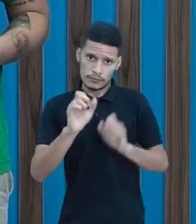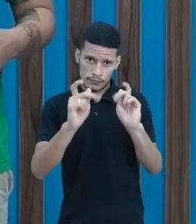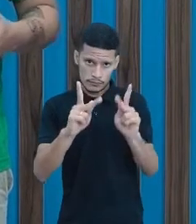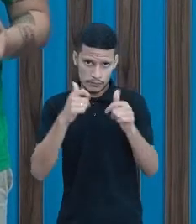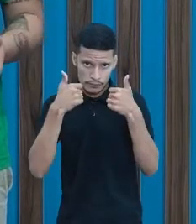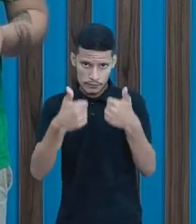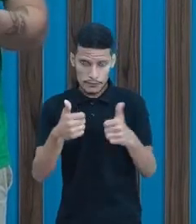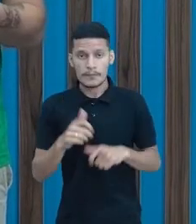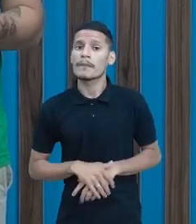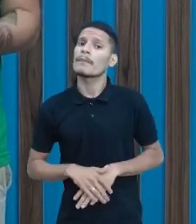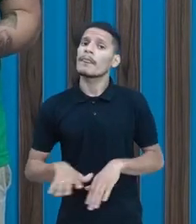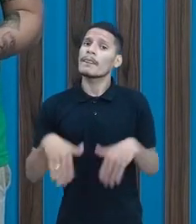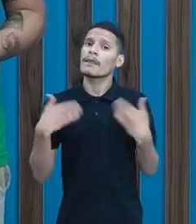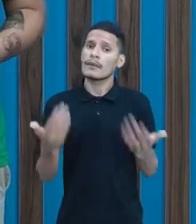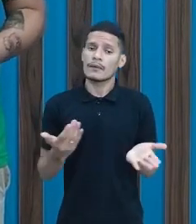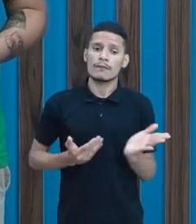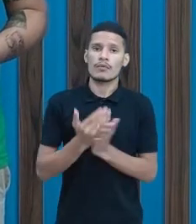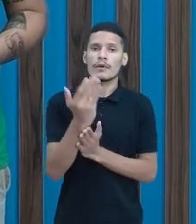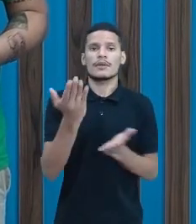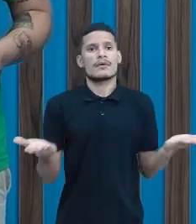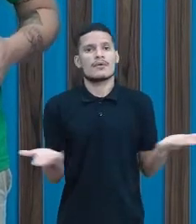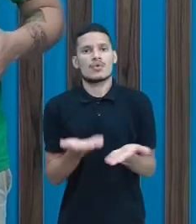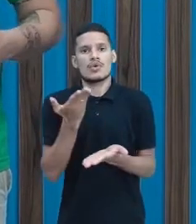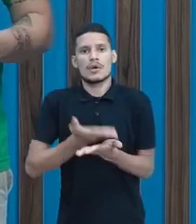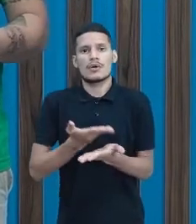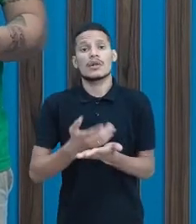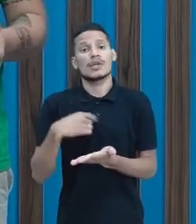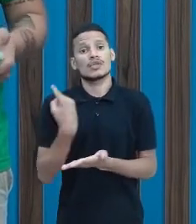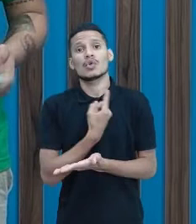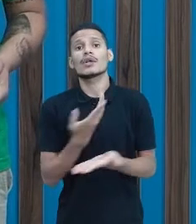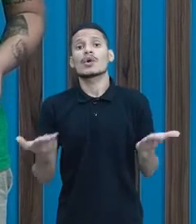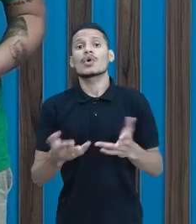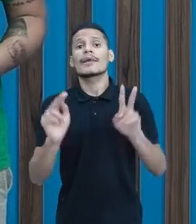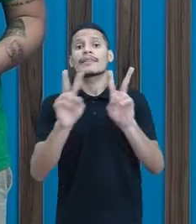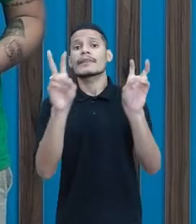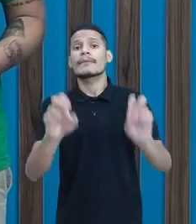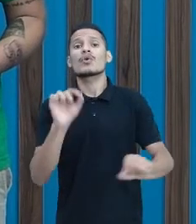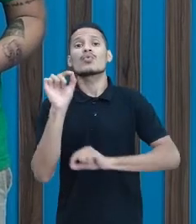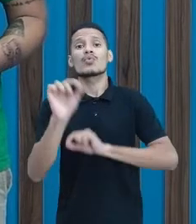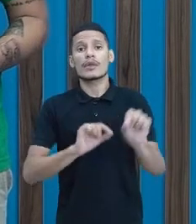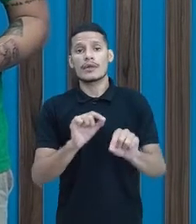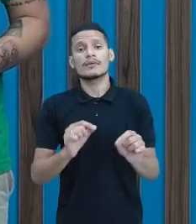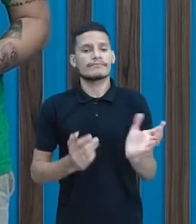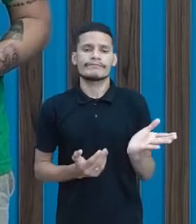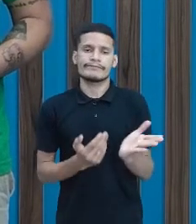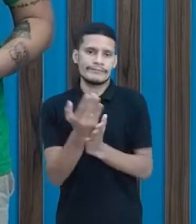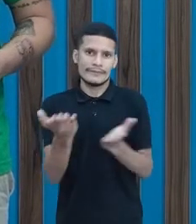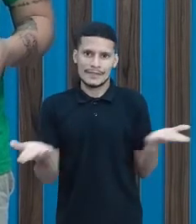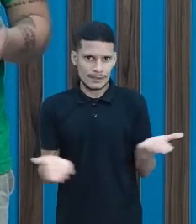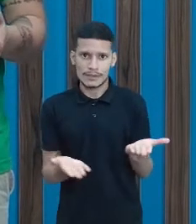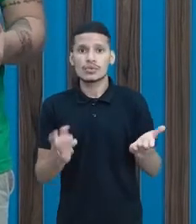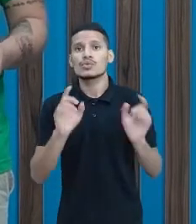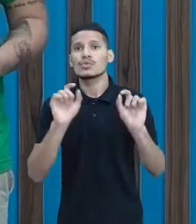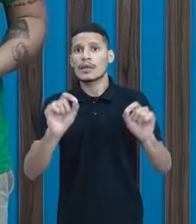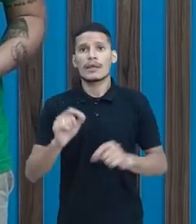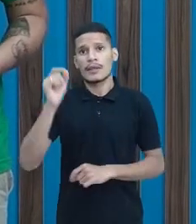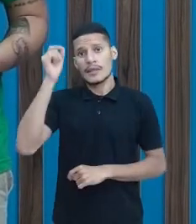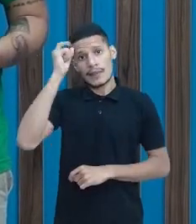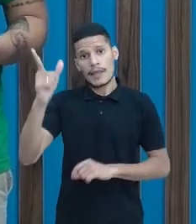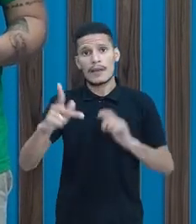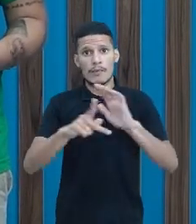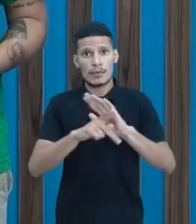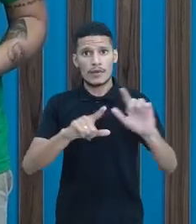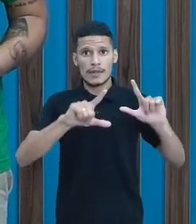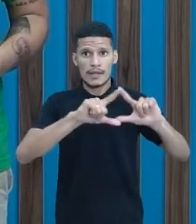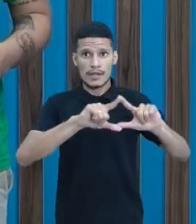certo? Então, vamos iniciar, né? Então a gente vai chamar o tema da aula de hoje, inicialmente, como a ideia dos